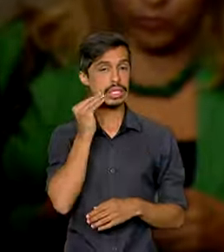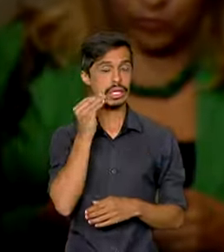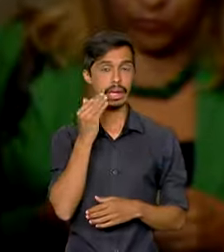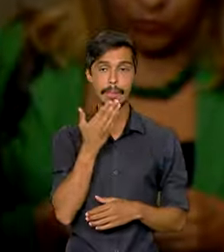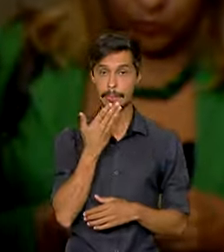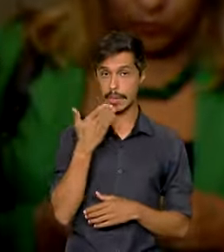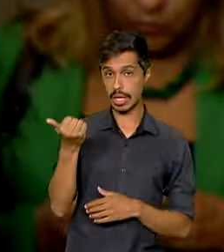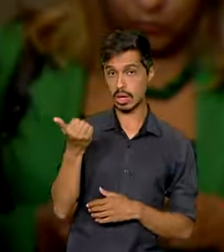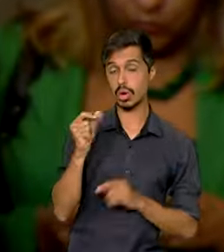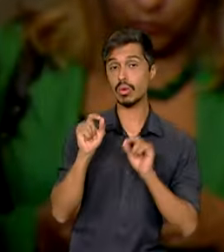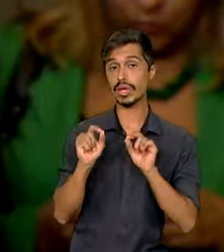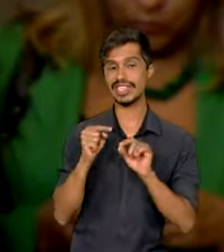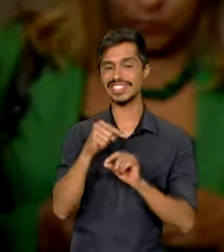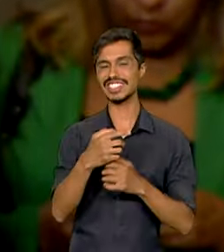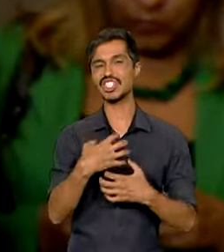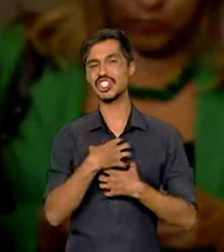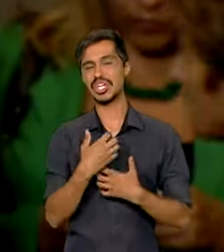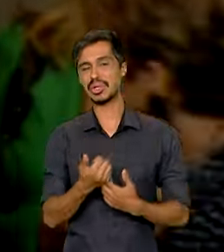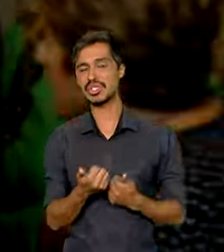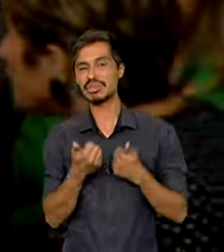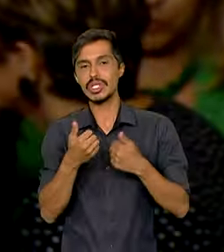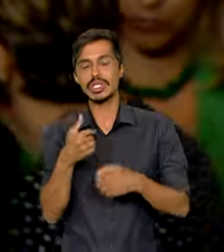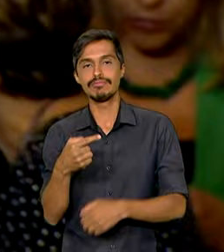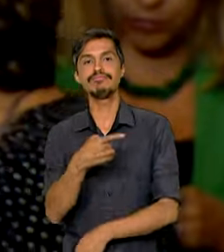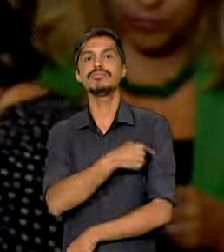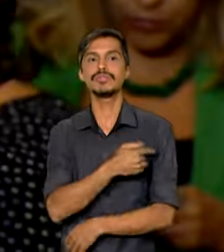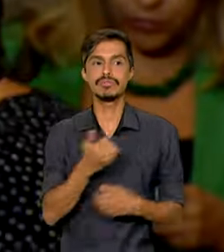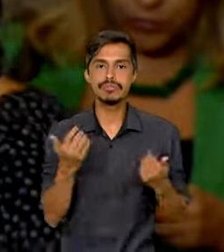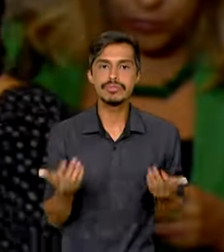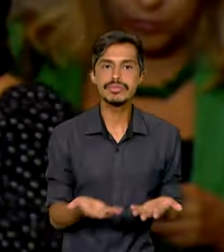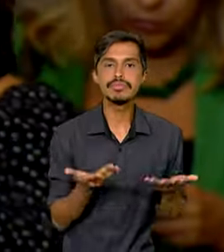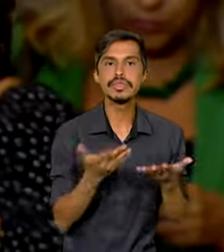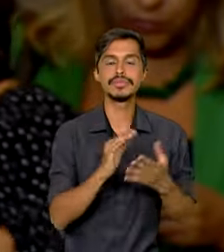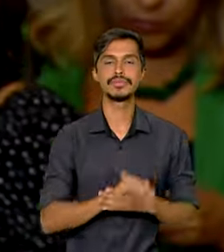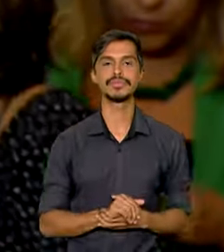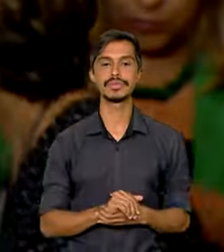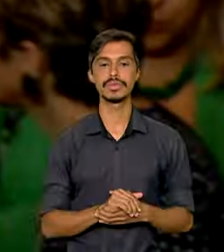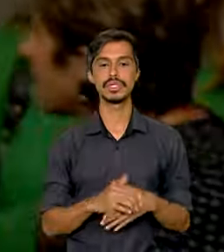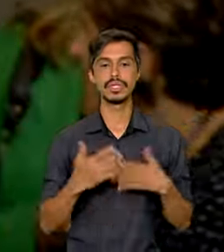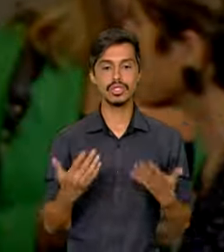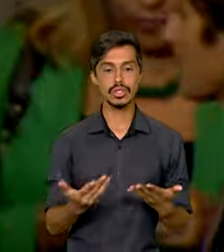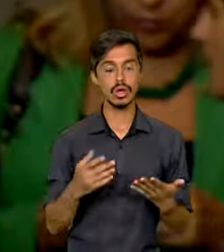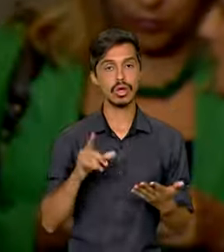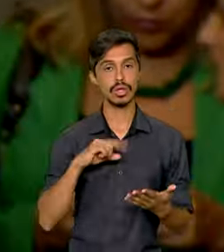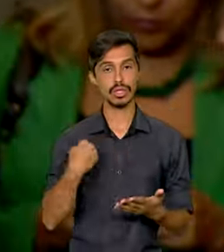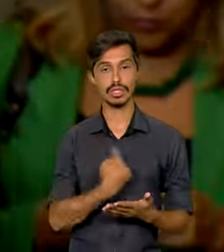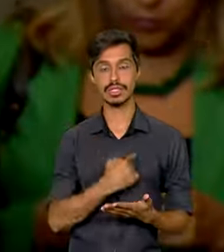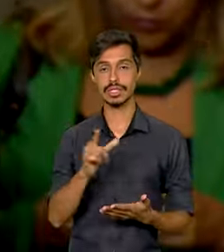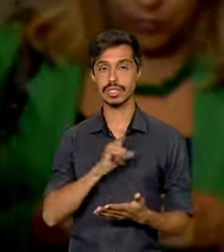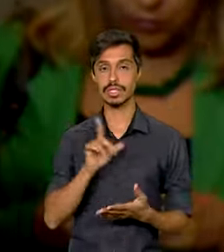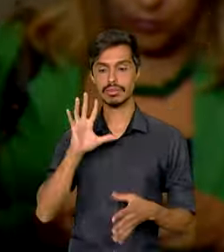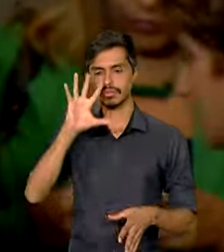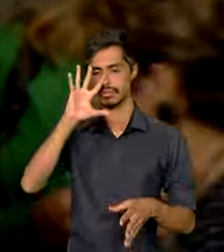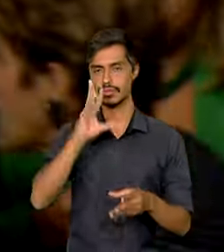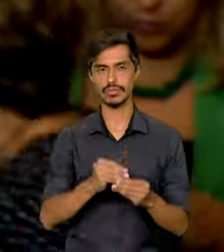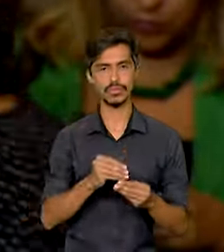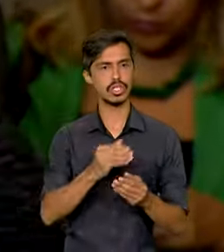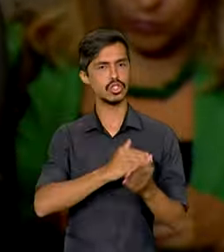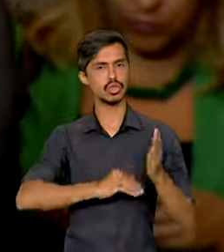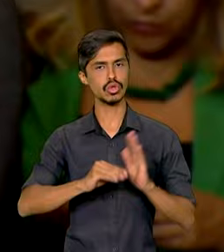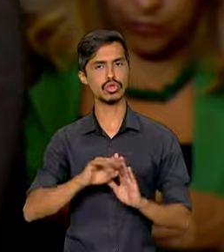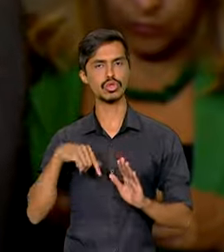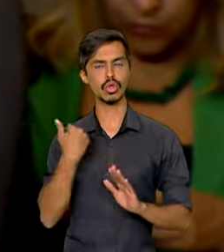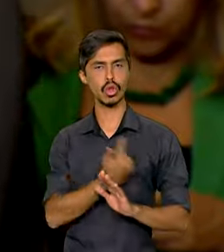melhorar essa condição. Nós, em breve, estaremos com o consolidado de todo o impacto desse